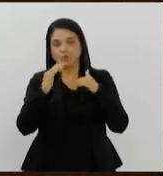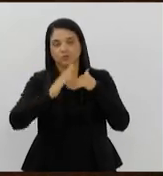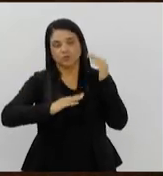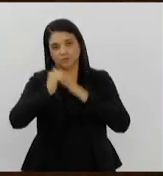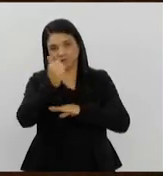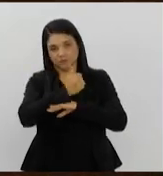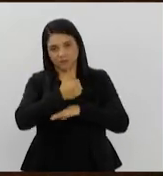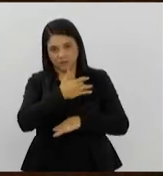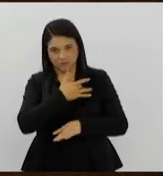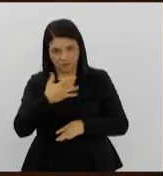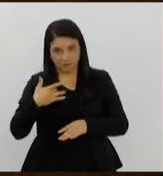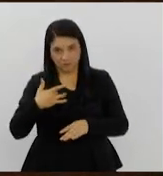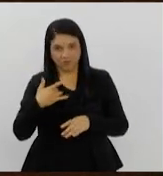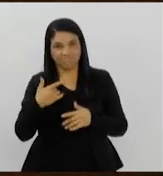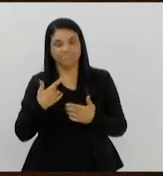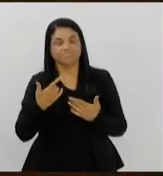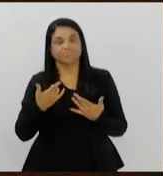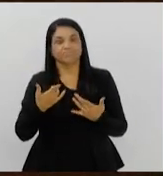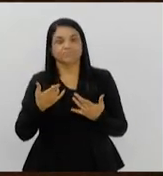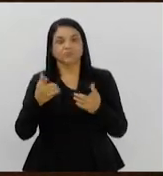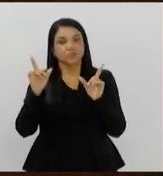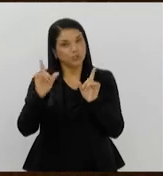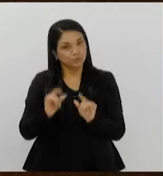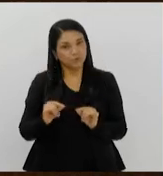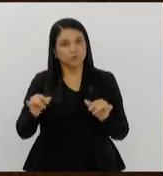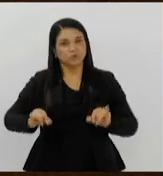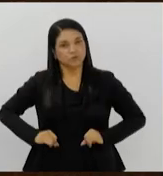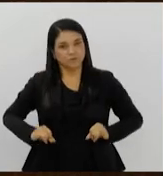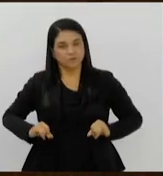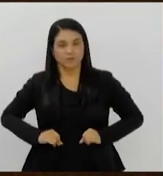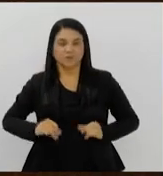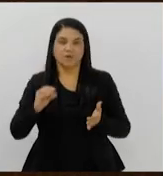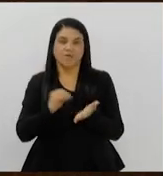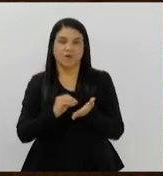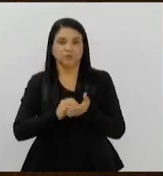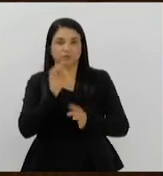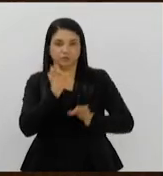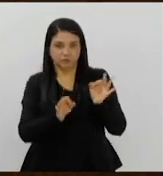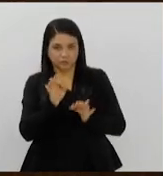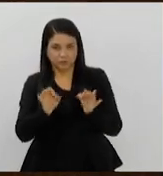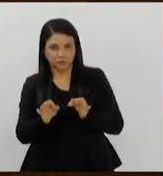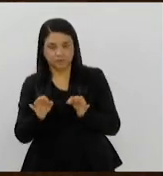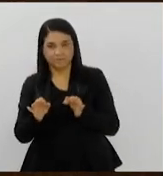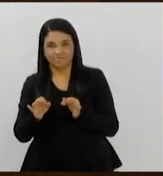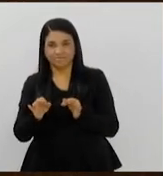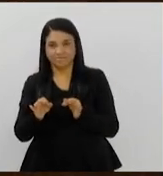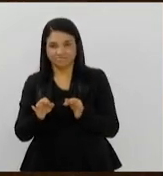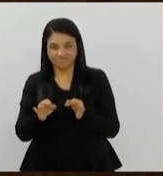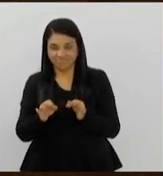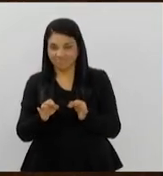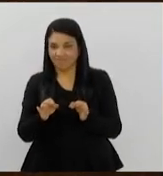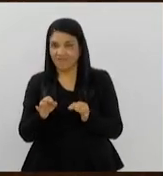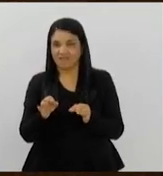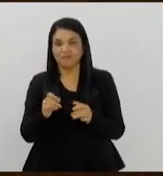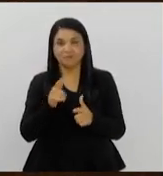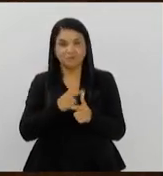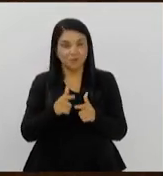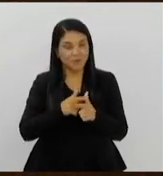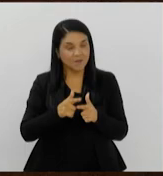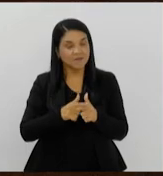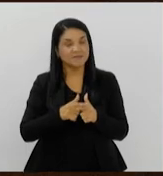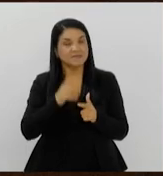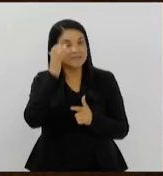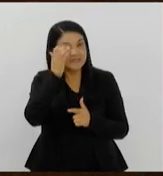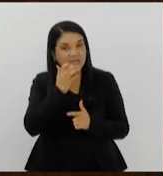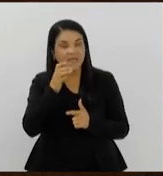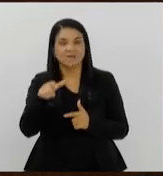saúde pudessem deixar de sofrer com essa injustiça, porque é uma distorção tão grande na carreira que é uma